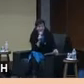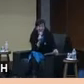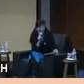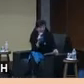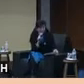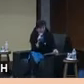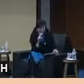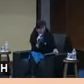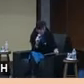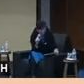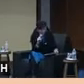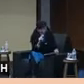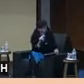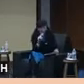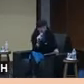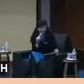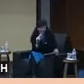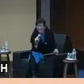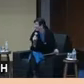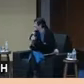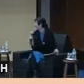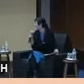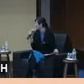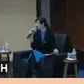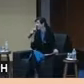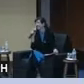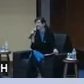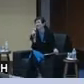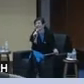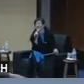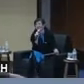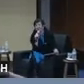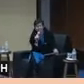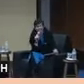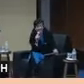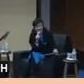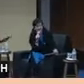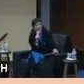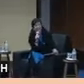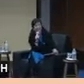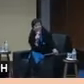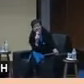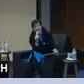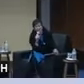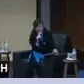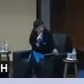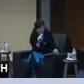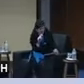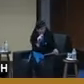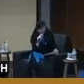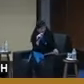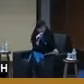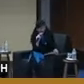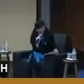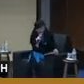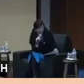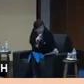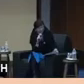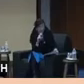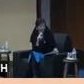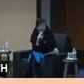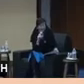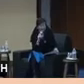Márcio. É vício do ambiente. Eu adorei. Eu quero ouvir mais vezes, inclusive, só para ser chamada de professora.